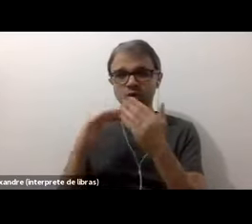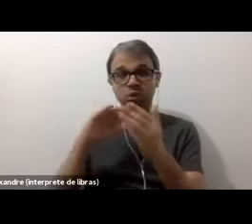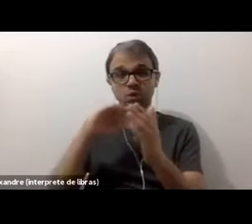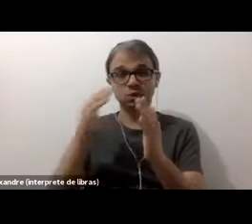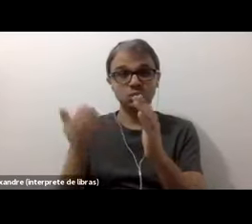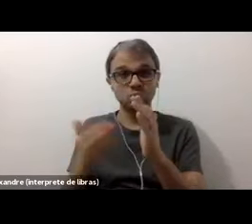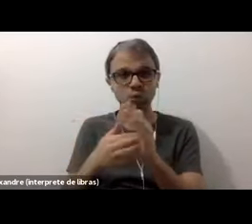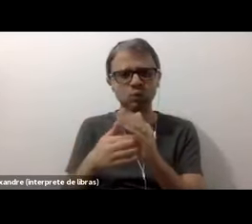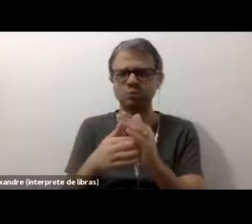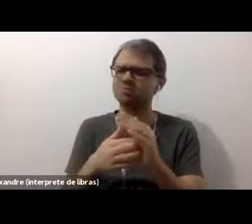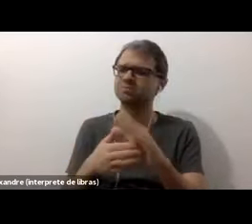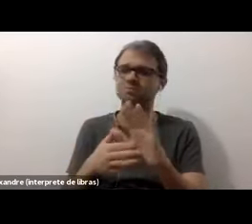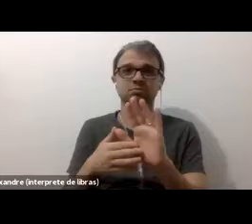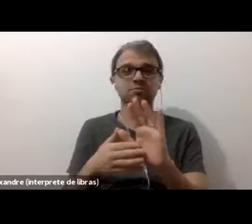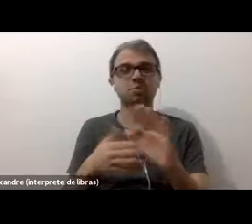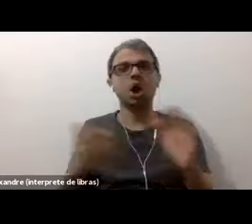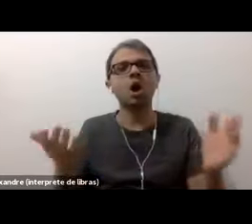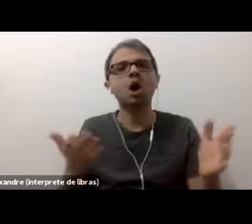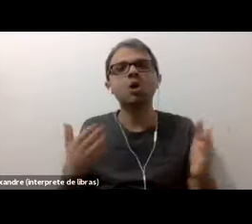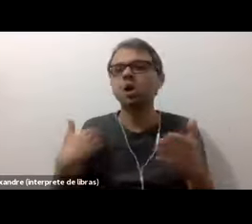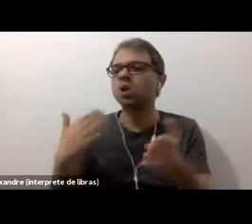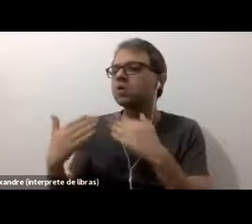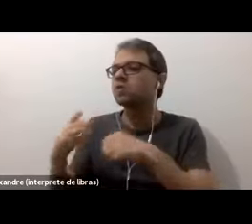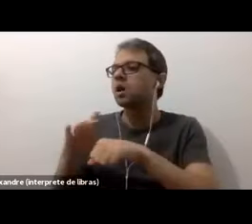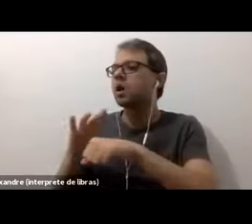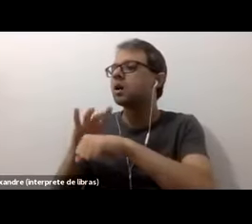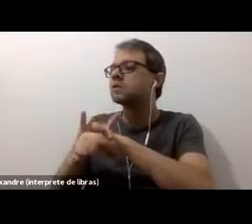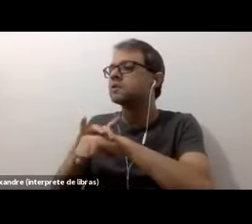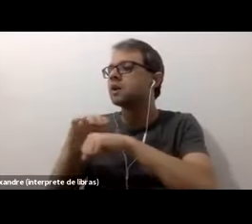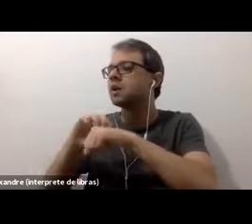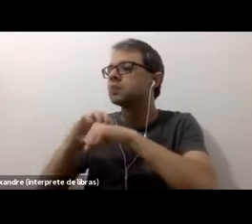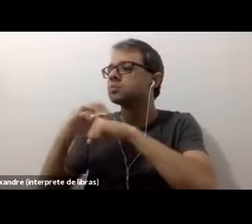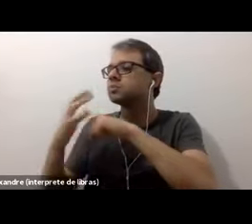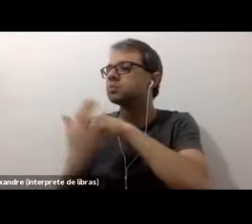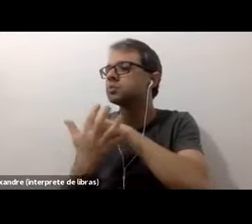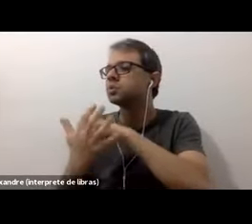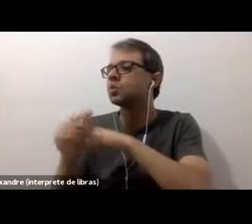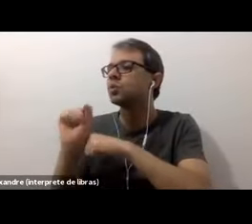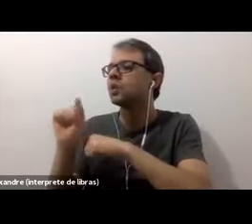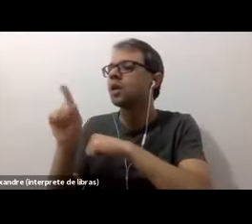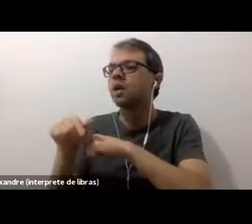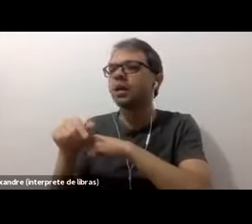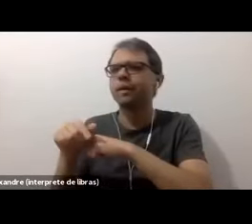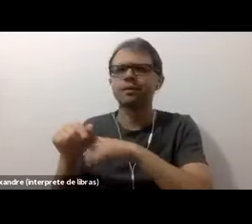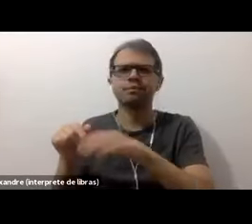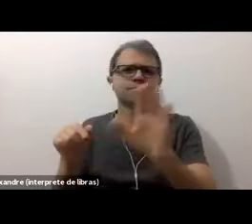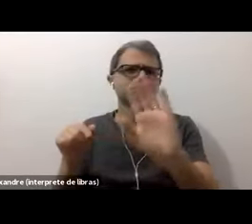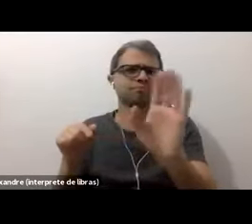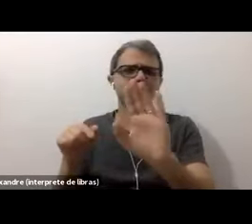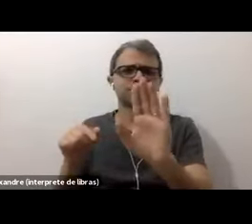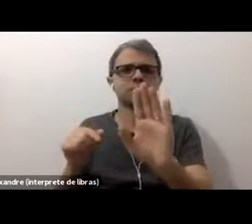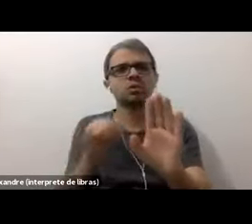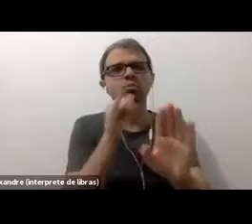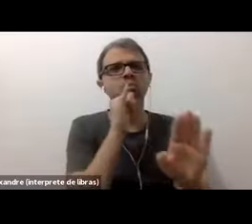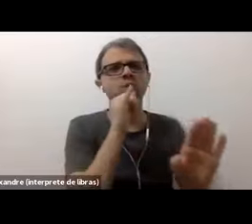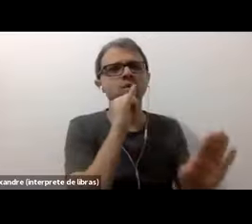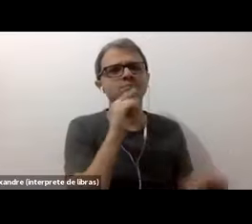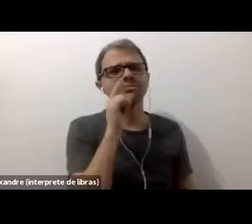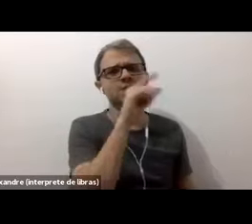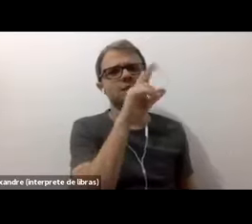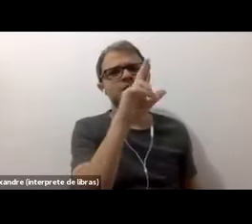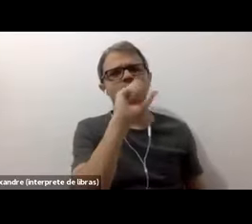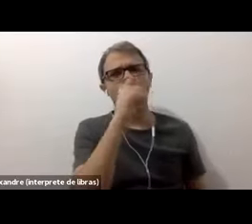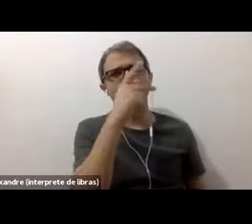é a pandemia, o que é o coronavírus, porque às vezes a gente tem relatos até da psicologia social lá da USP,